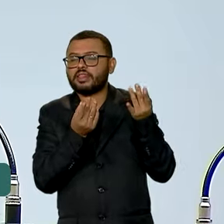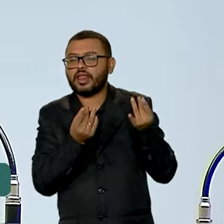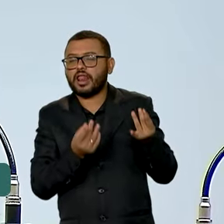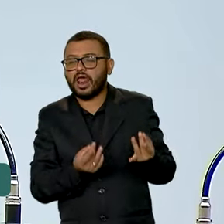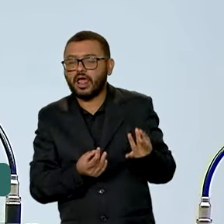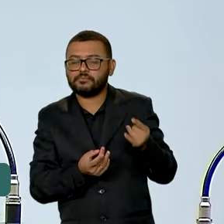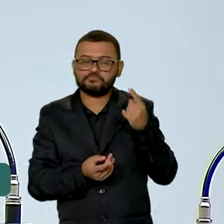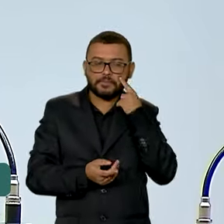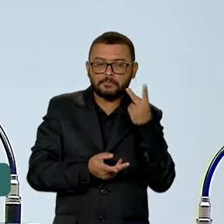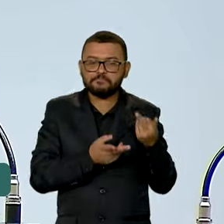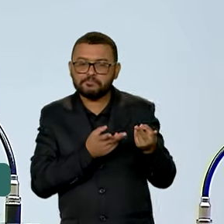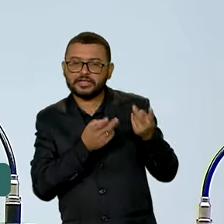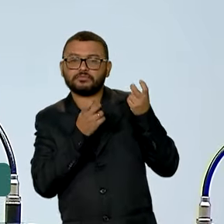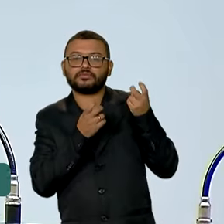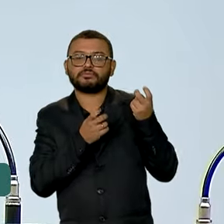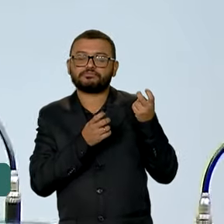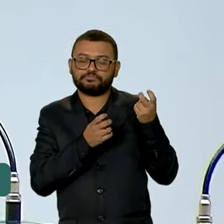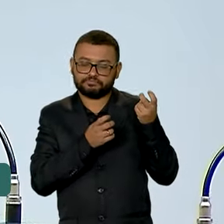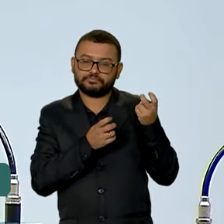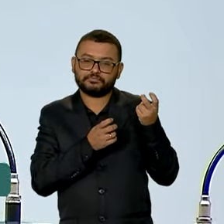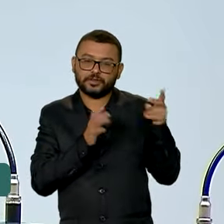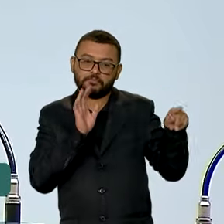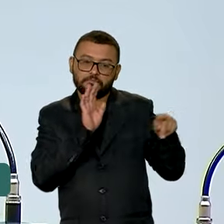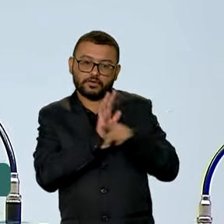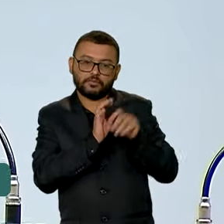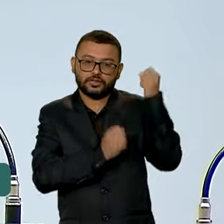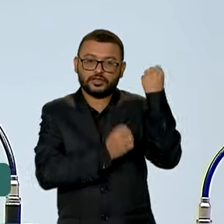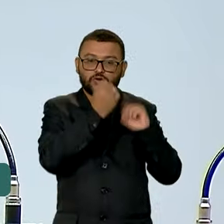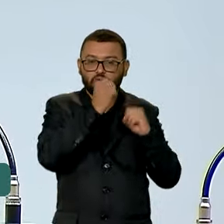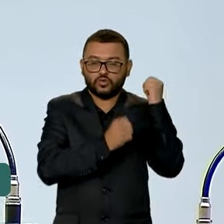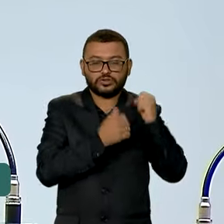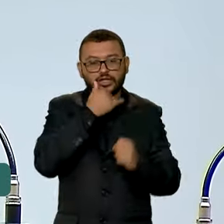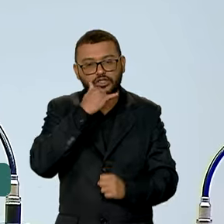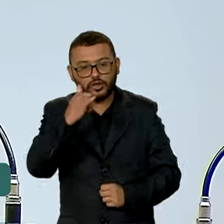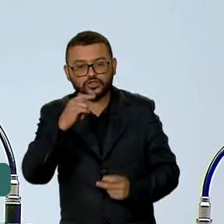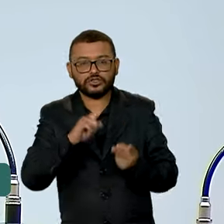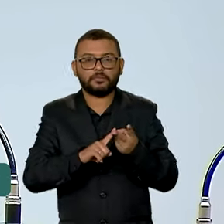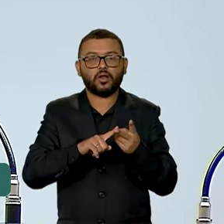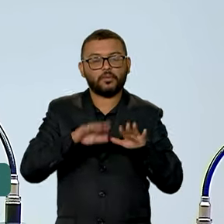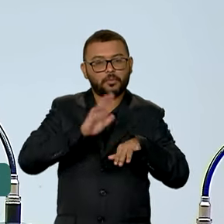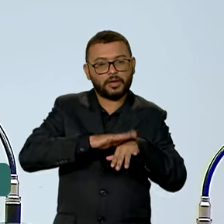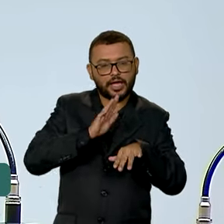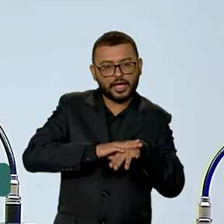em especial a indústria da transformação e a alta do investimento no Brasil,